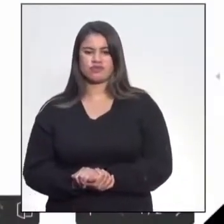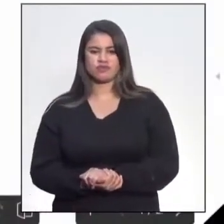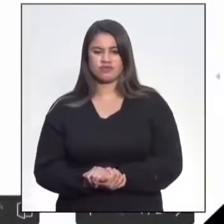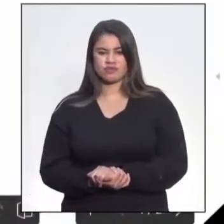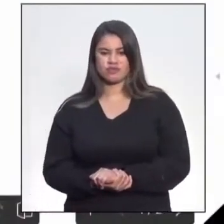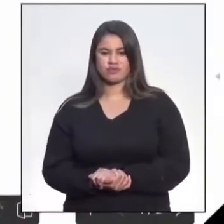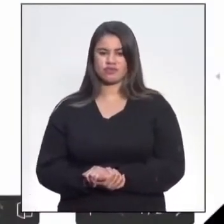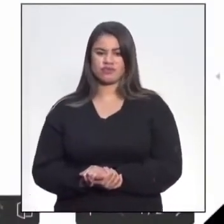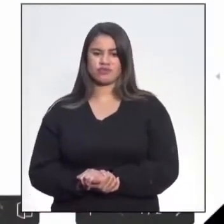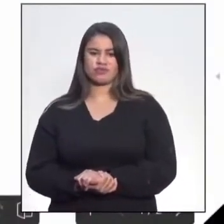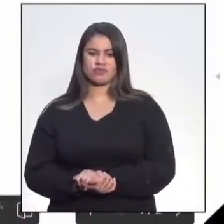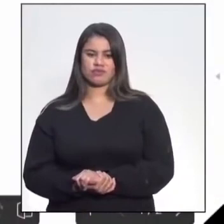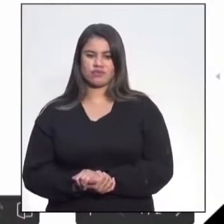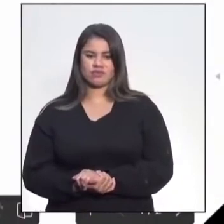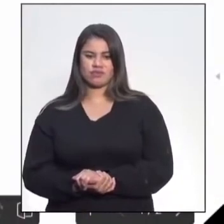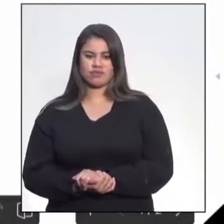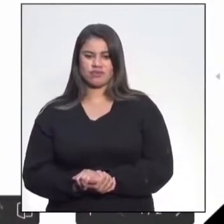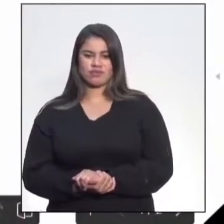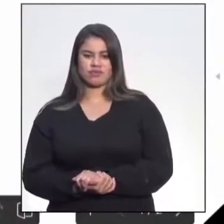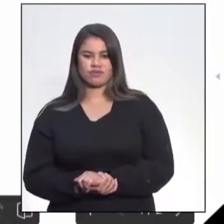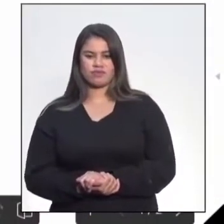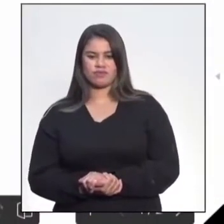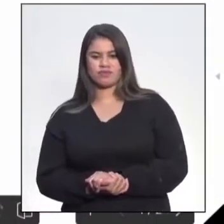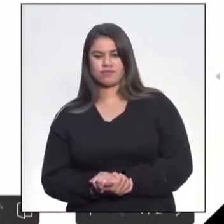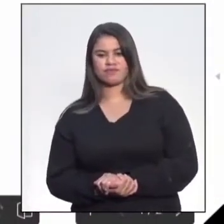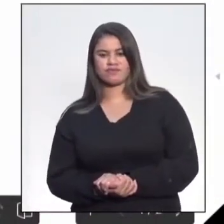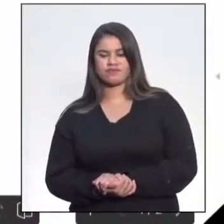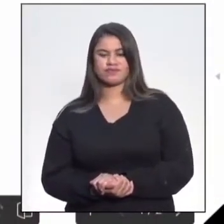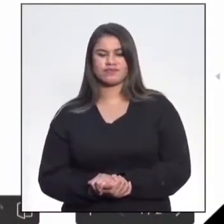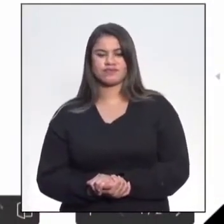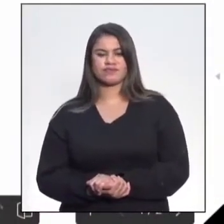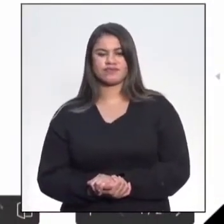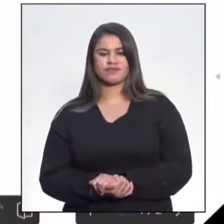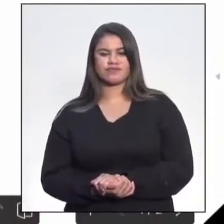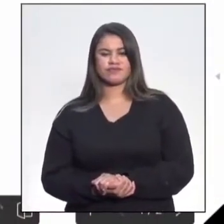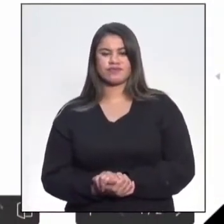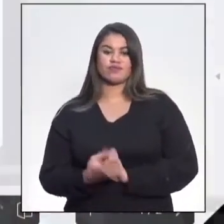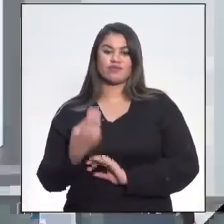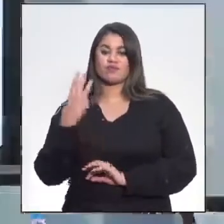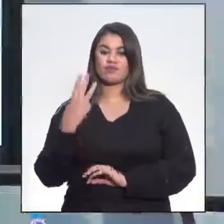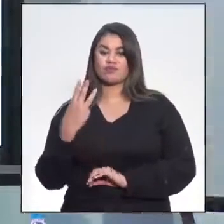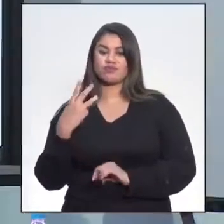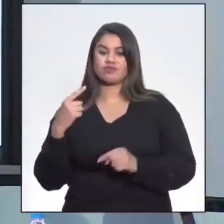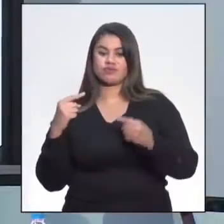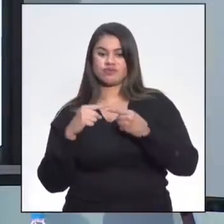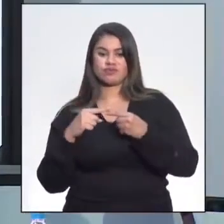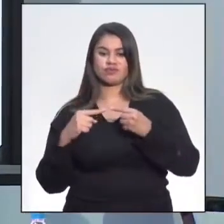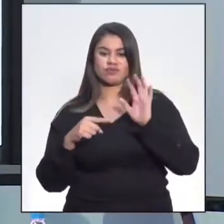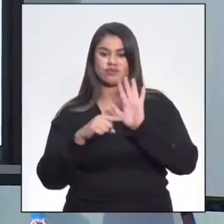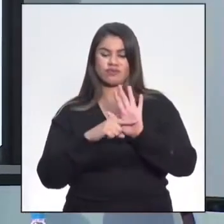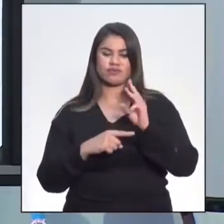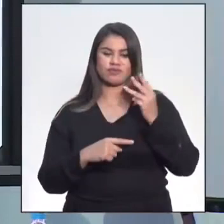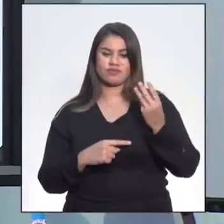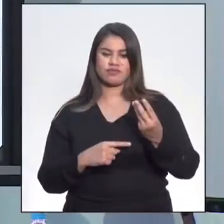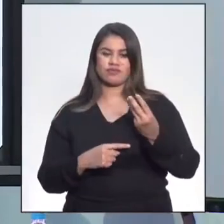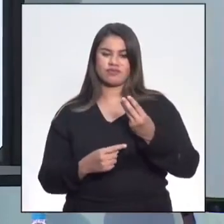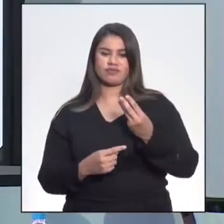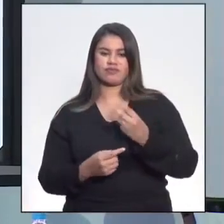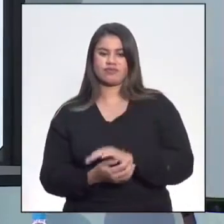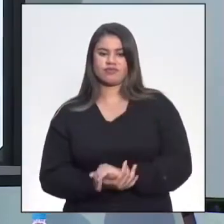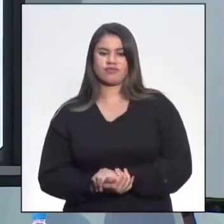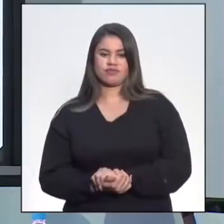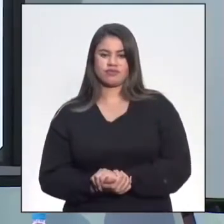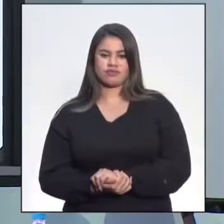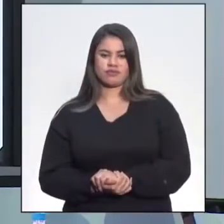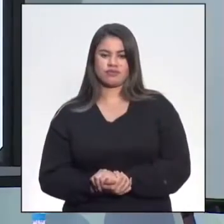Aqui, na direção do 2 com o menos 1. E o 3 ligado com o menos 3. Não sei se isso aqui vai ficar uma